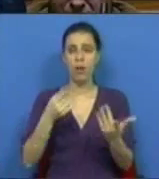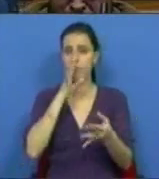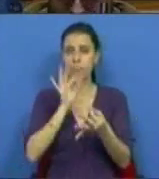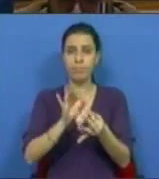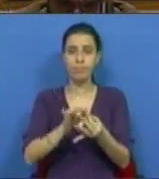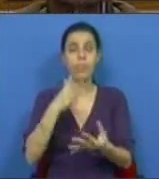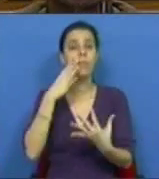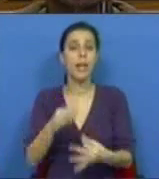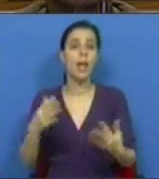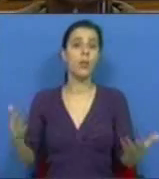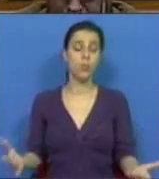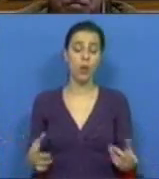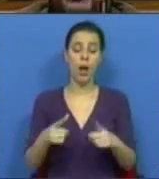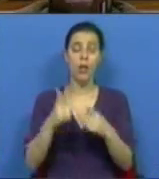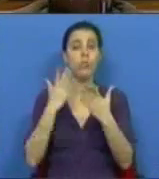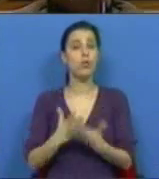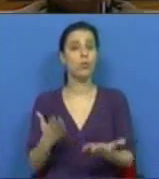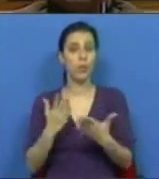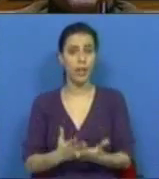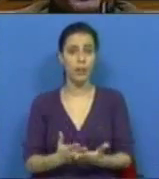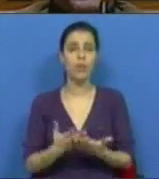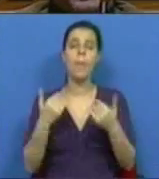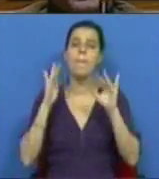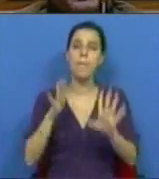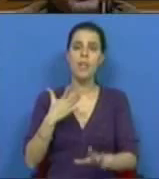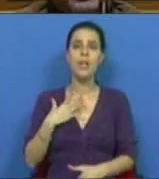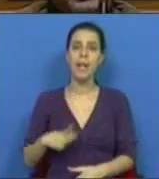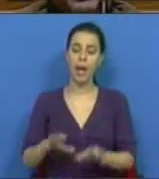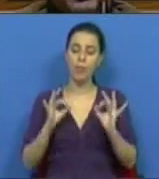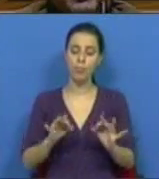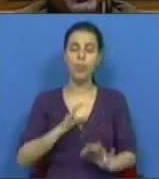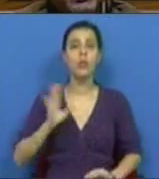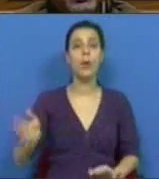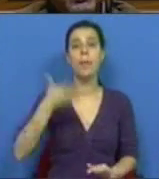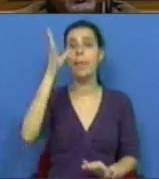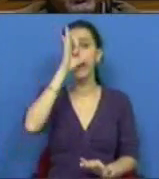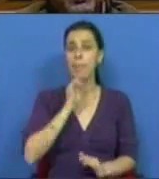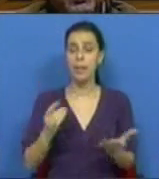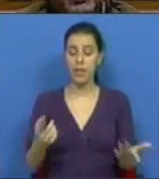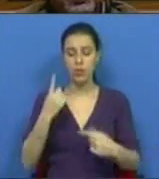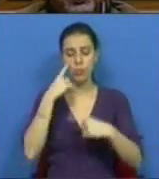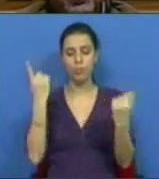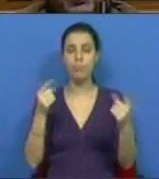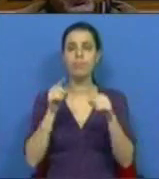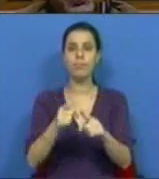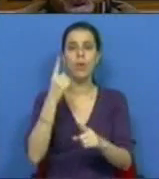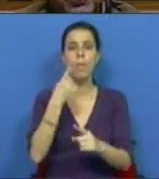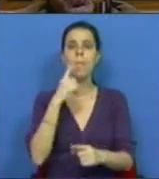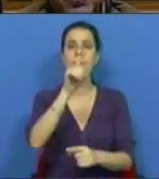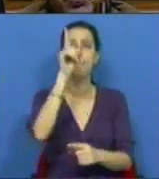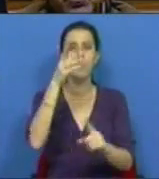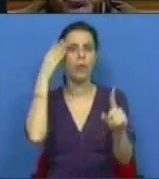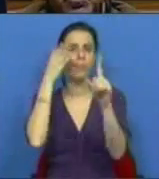ínfimos, e, naturalmente, dos estudantes. Mas quero, por isso mesmo, Sr. Primeiro-Ministro, apresentar-lhe uma